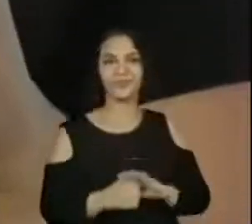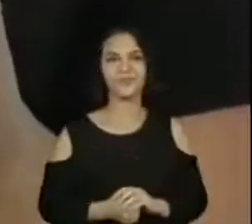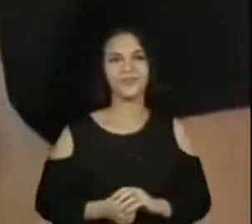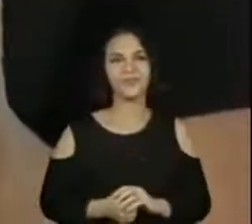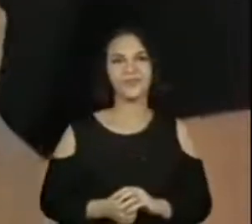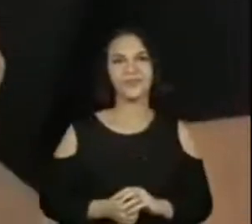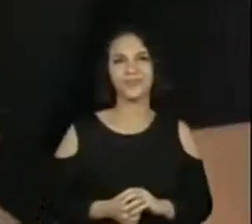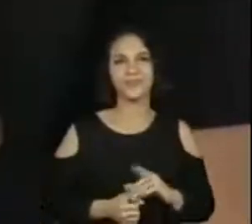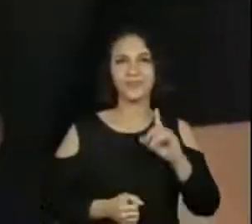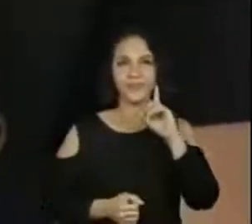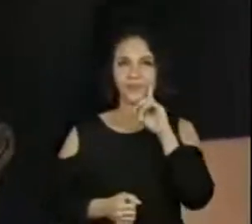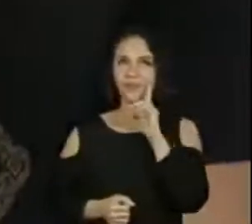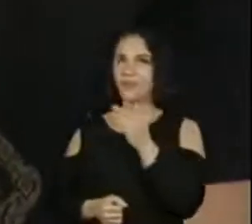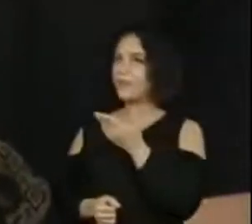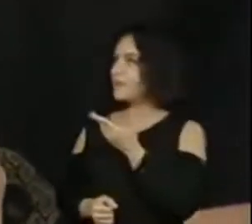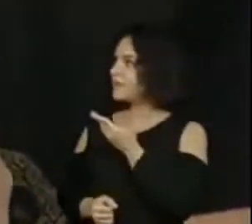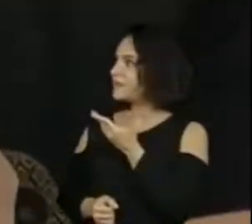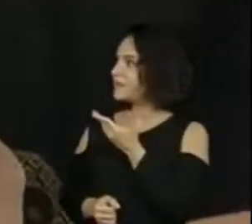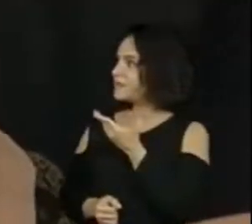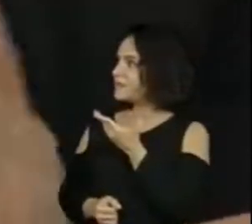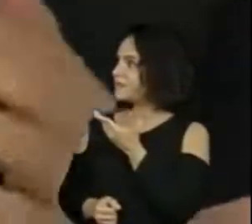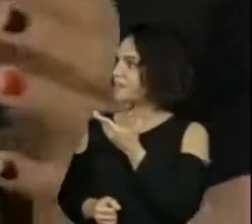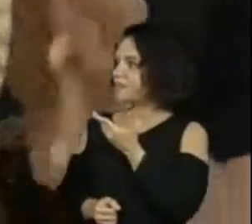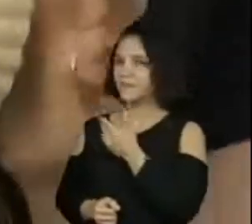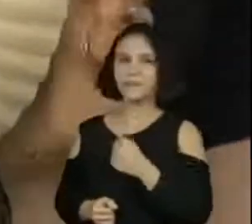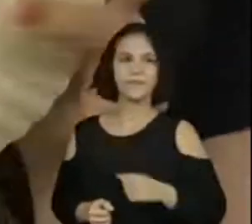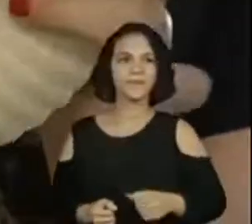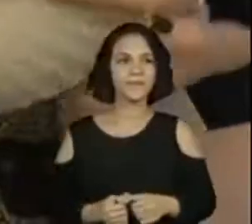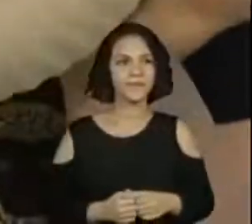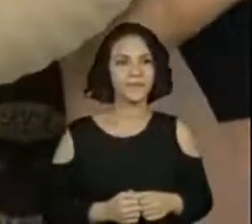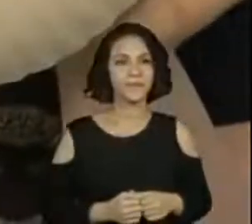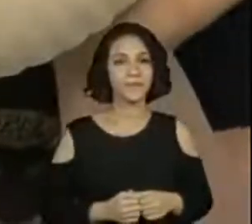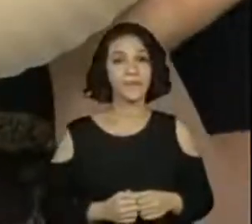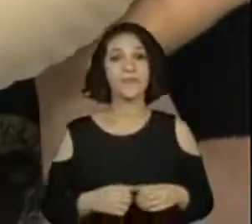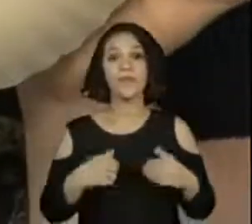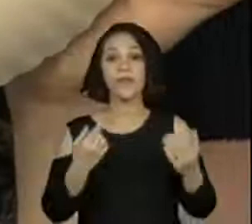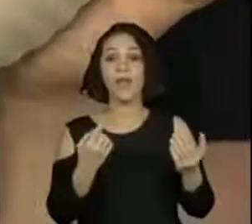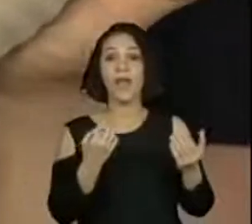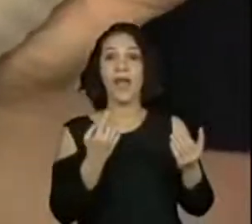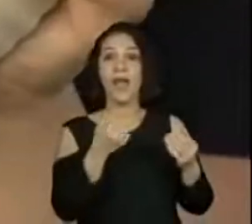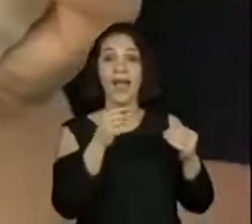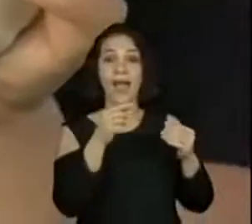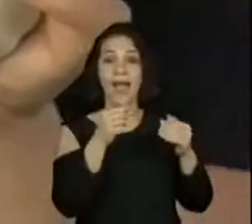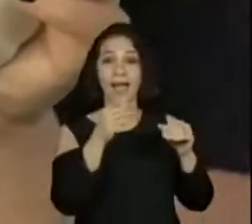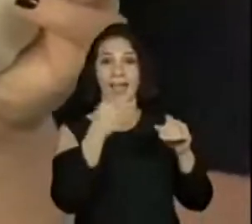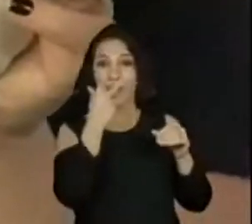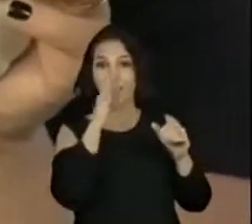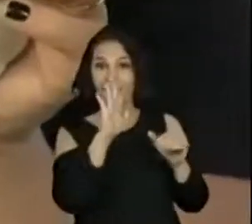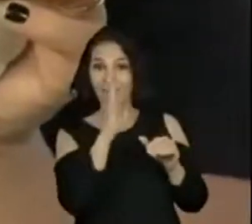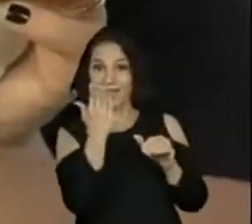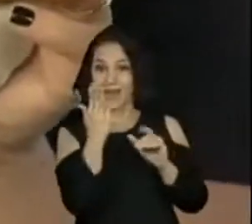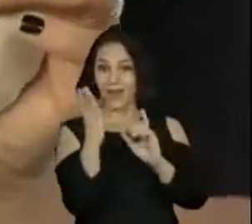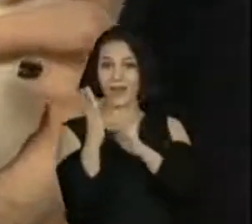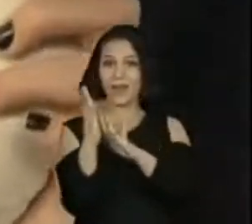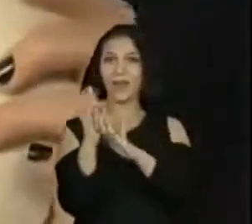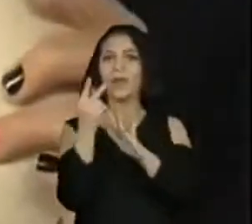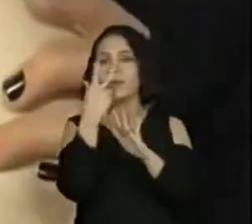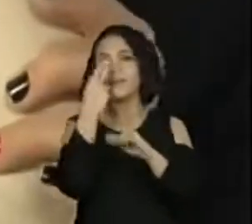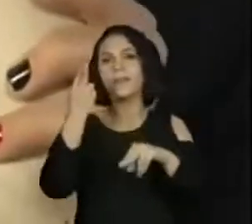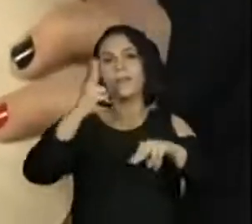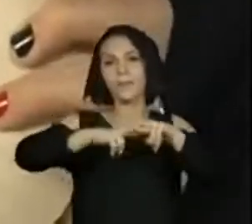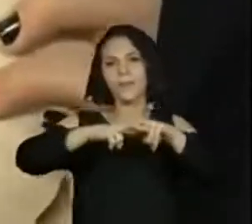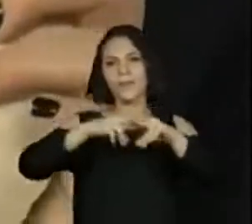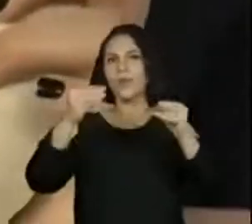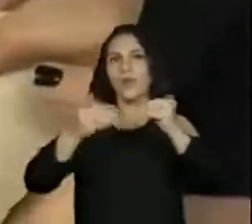Desse jeito. Tá vendo? Aí atrás eu vou travar. Como que eu vou travar?